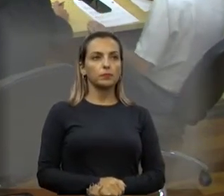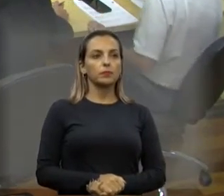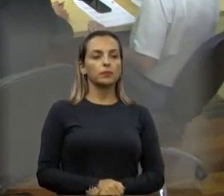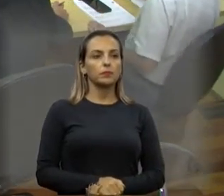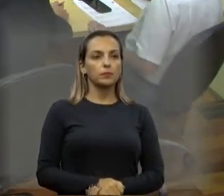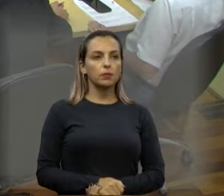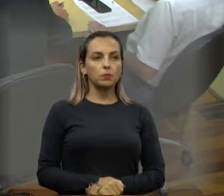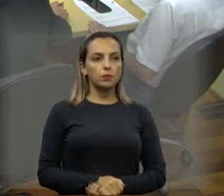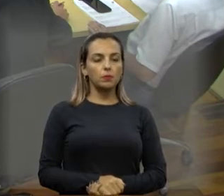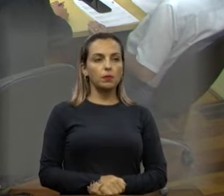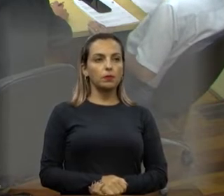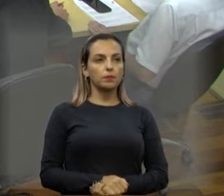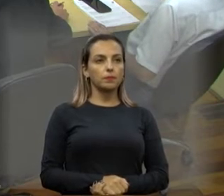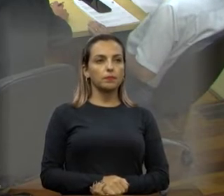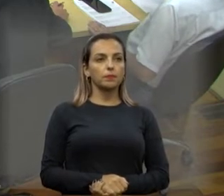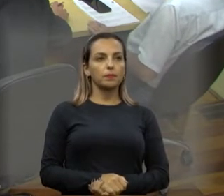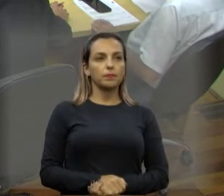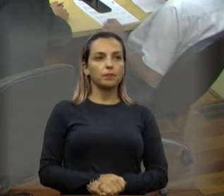vereador